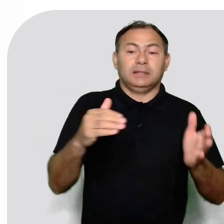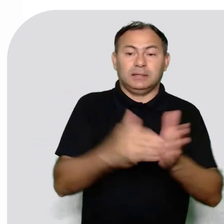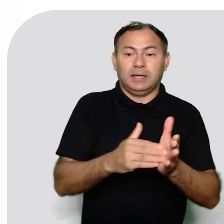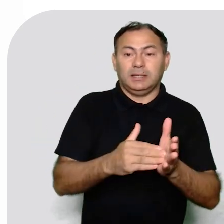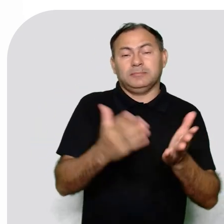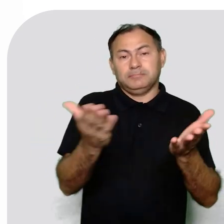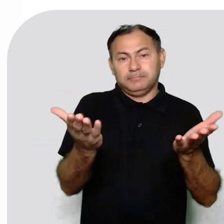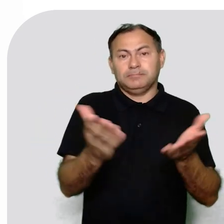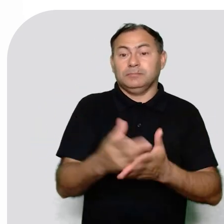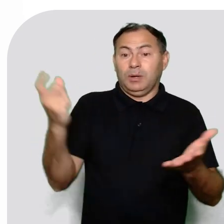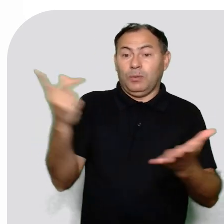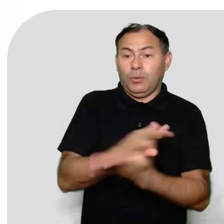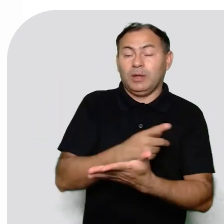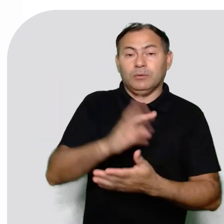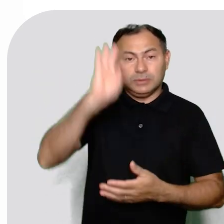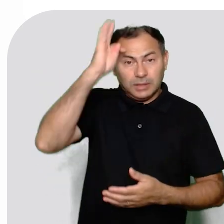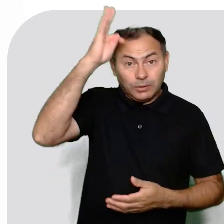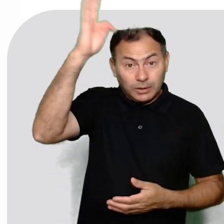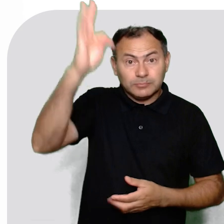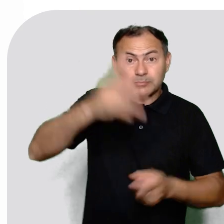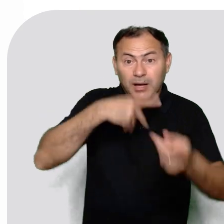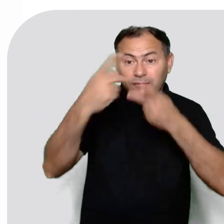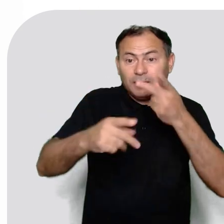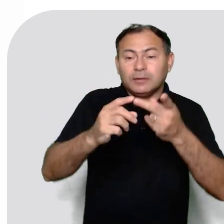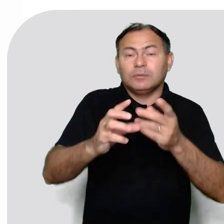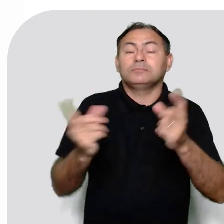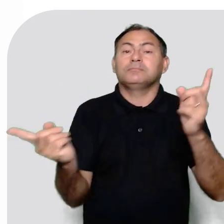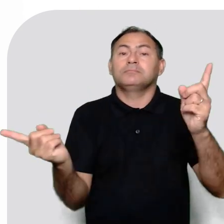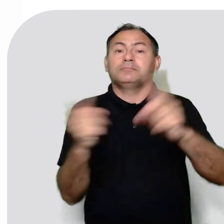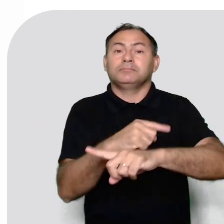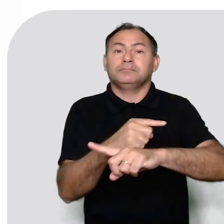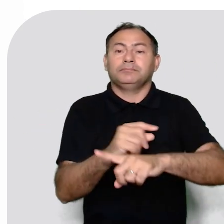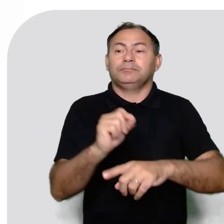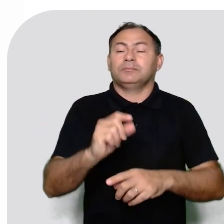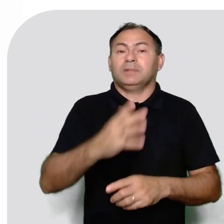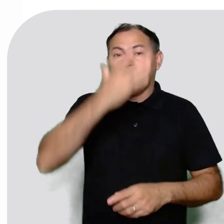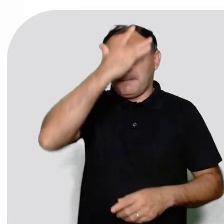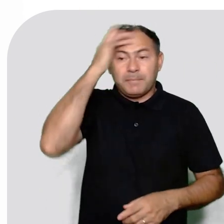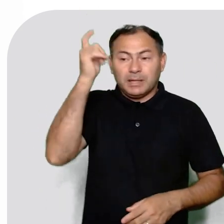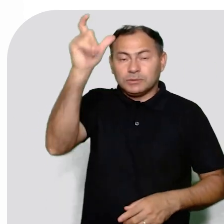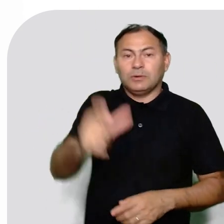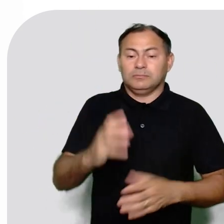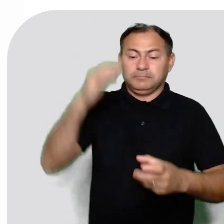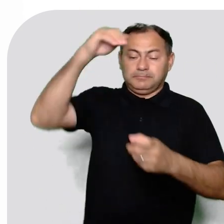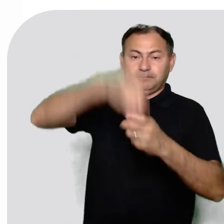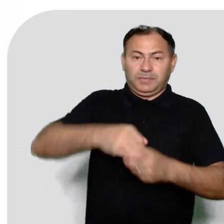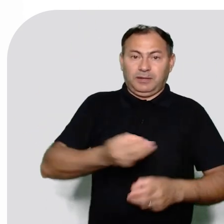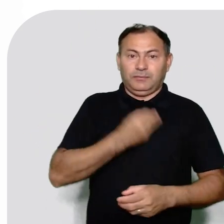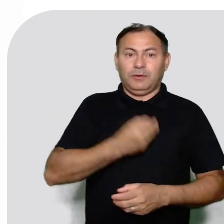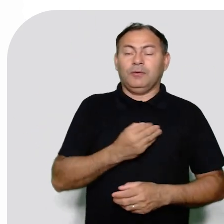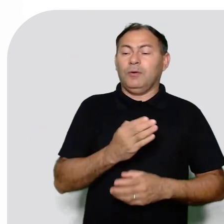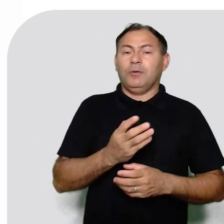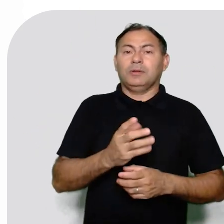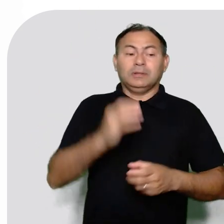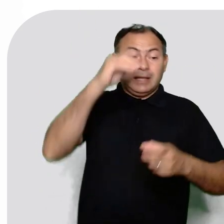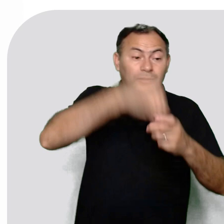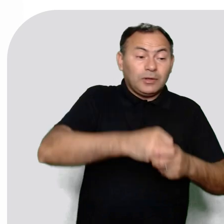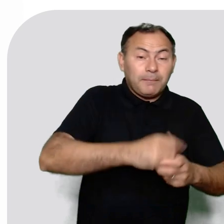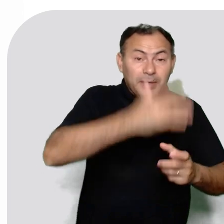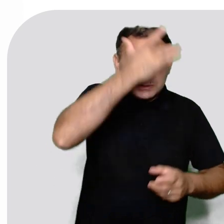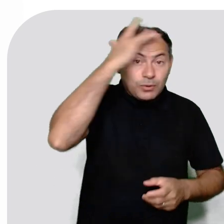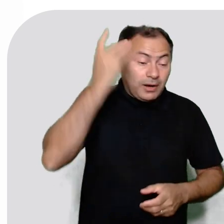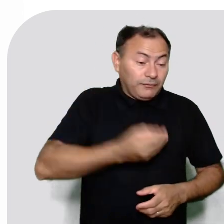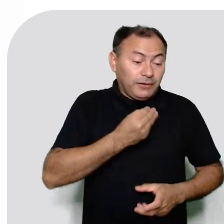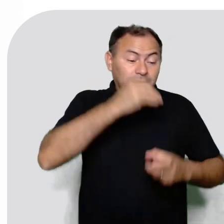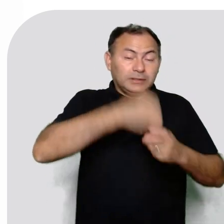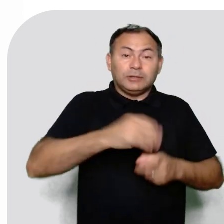até um erro teológico dizer o contrário, que no homem habita o mal. No homem,